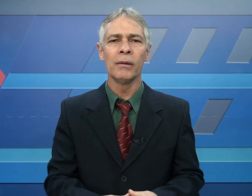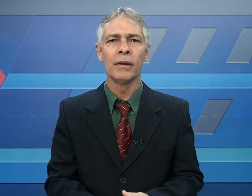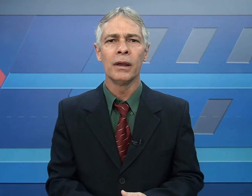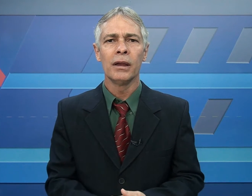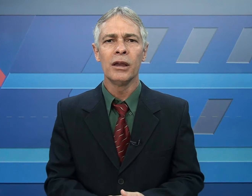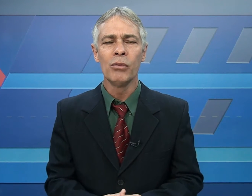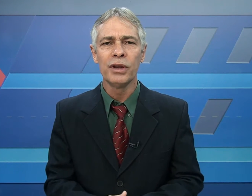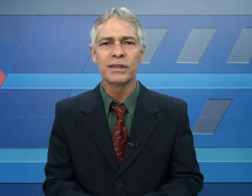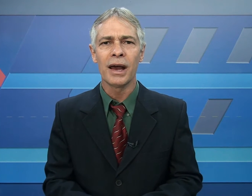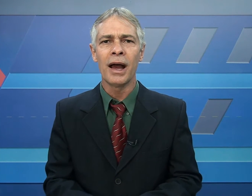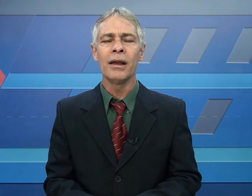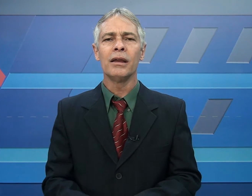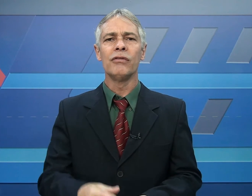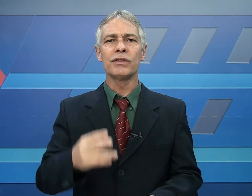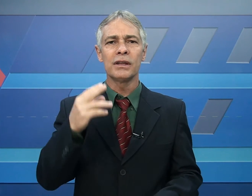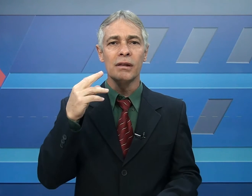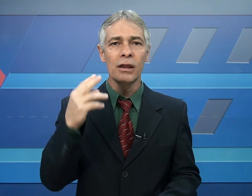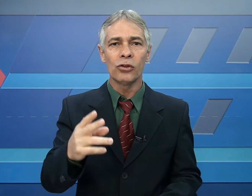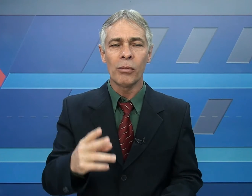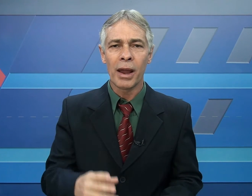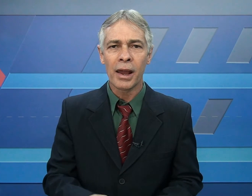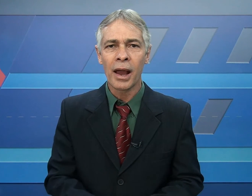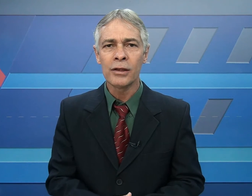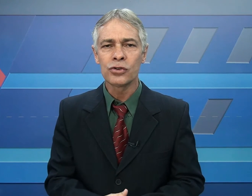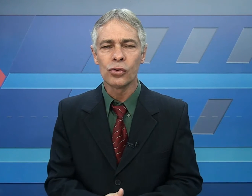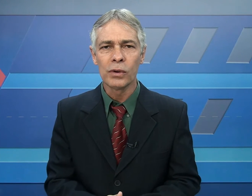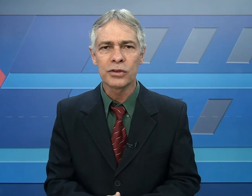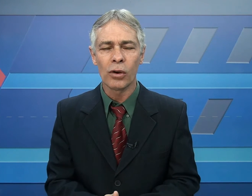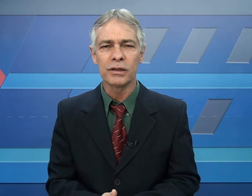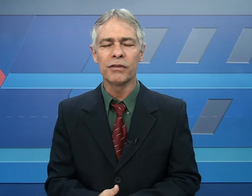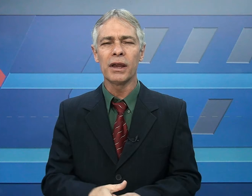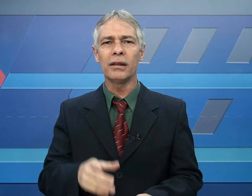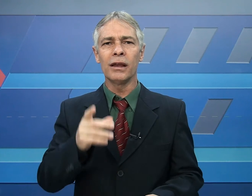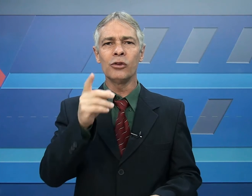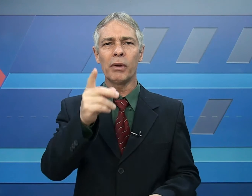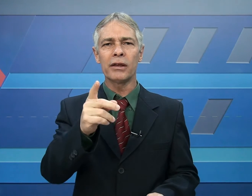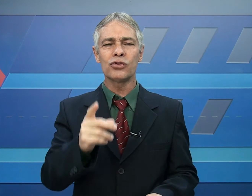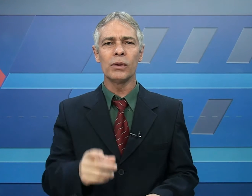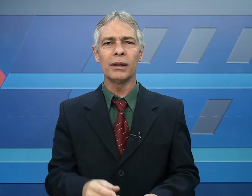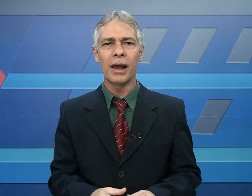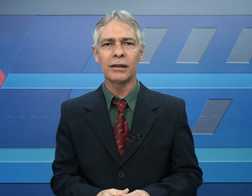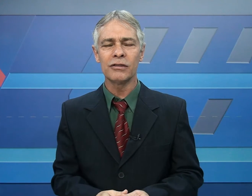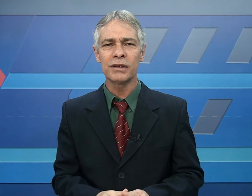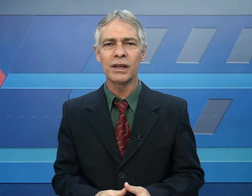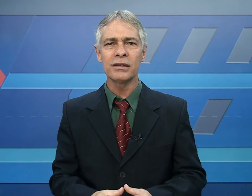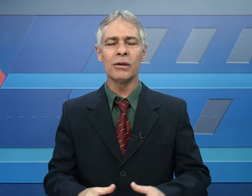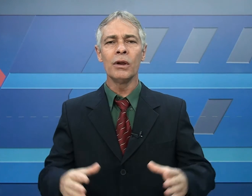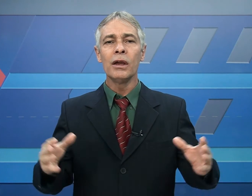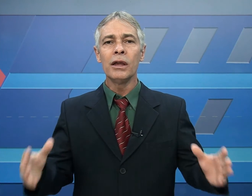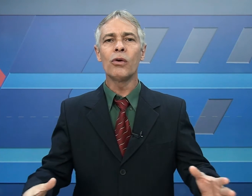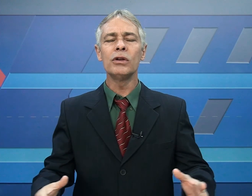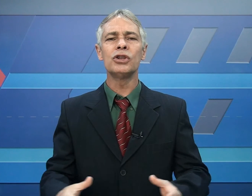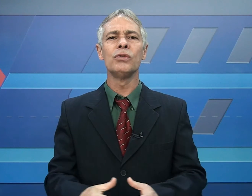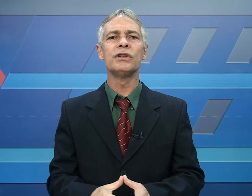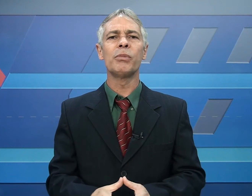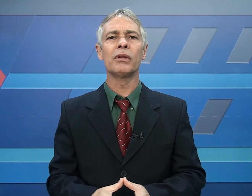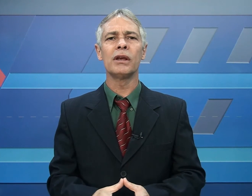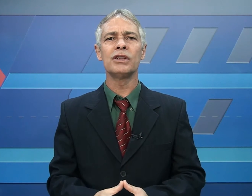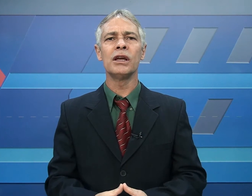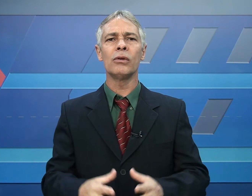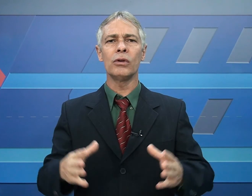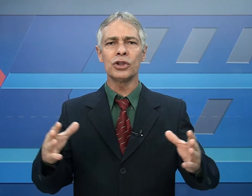te imunizar e você tem que tomar as 2 doses. Fique atento para a sua data de vacinação e continue